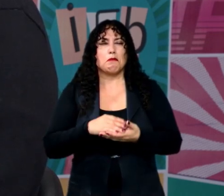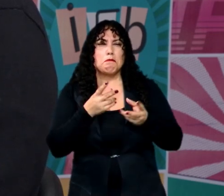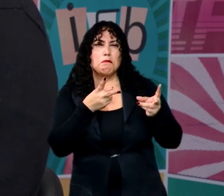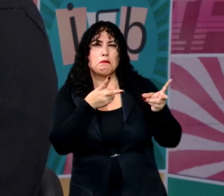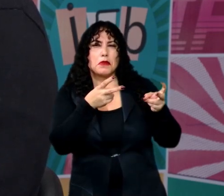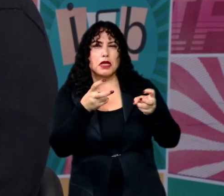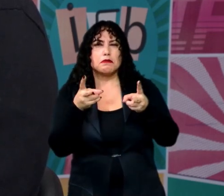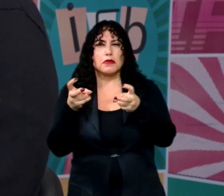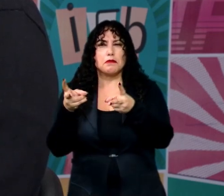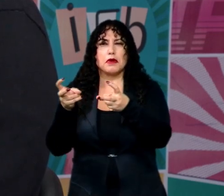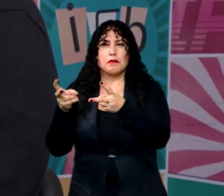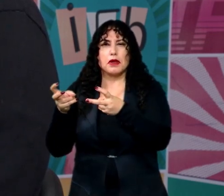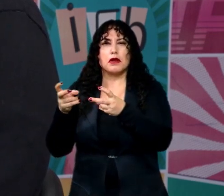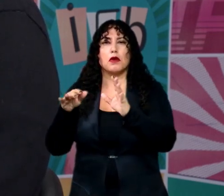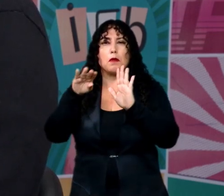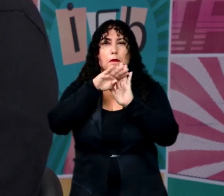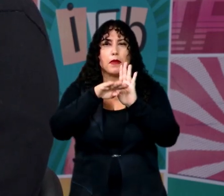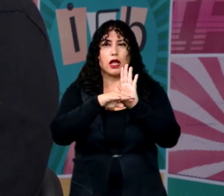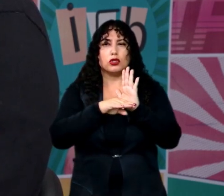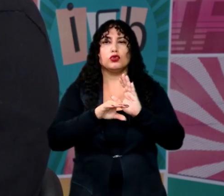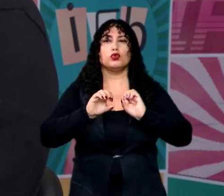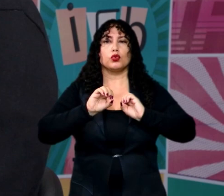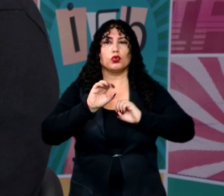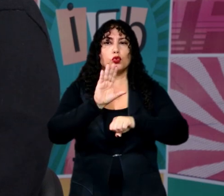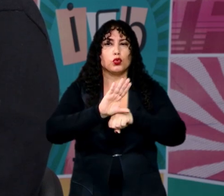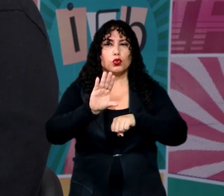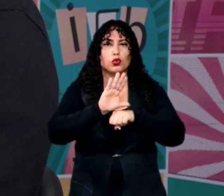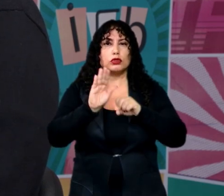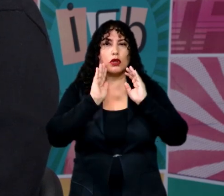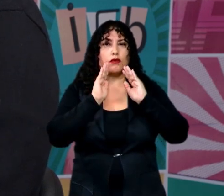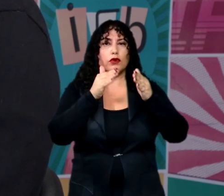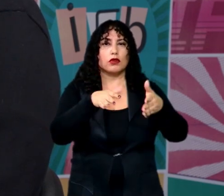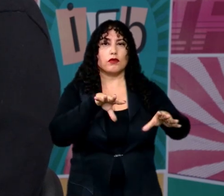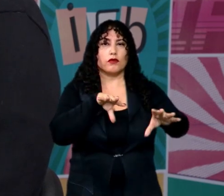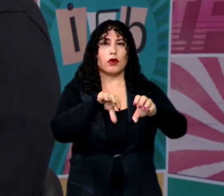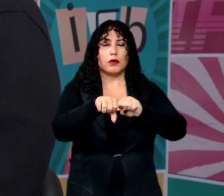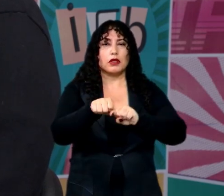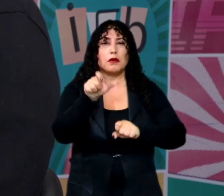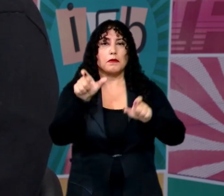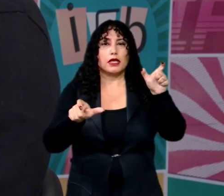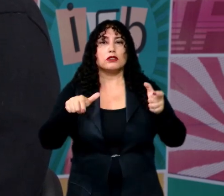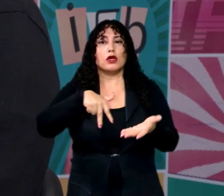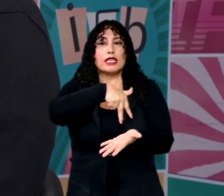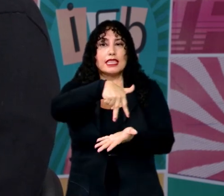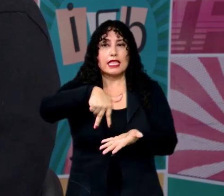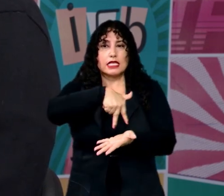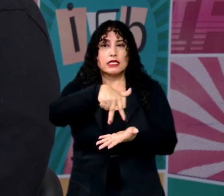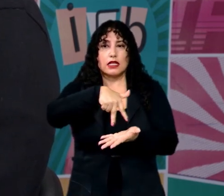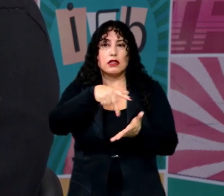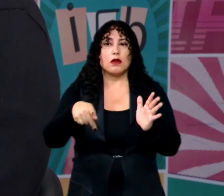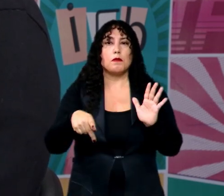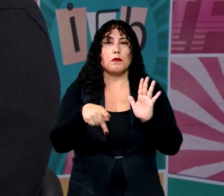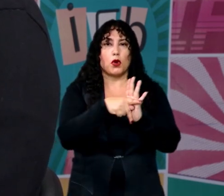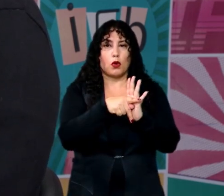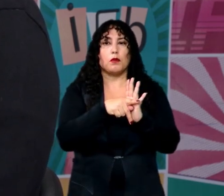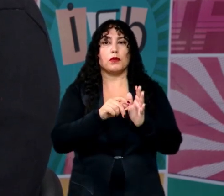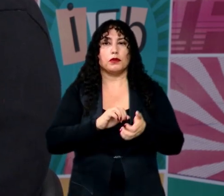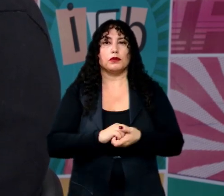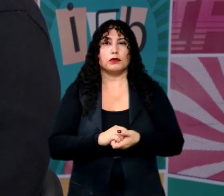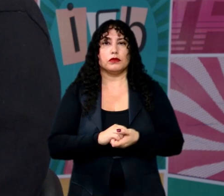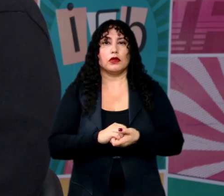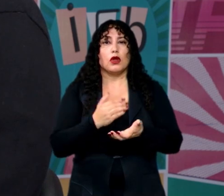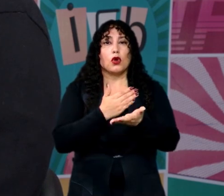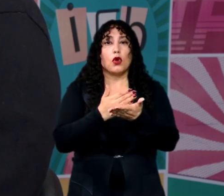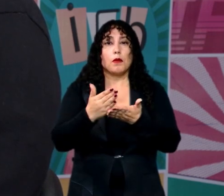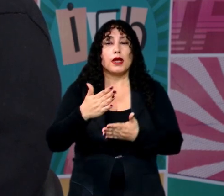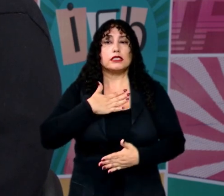olhando o plano de curso, é focado na formação de pessoas dançarinas mesmo. Então, que vai começar em